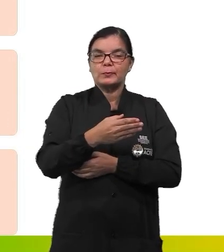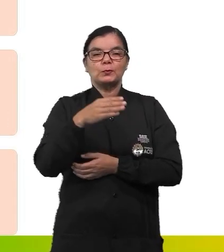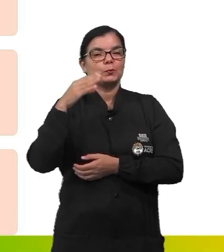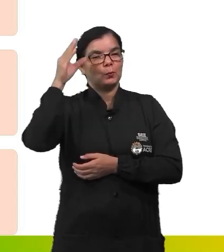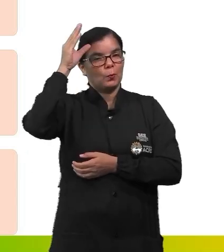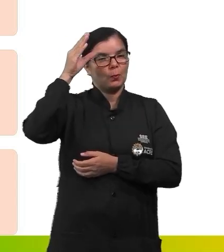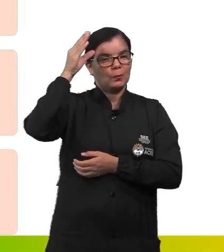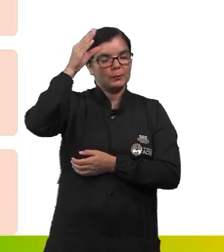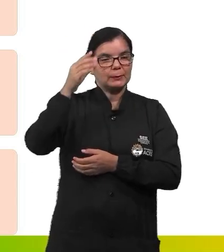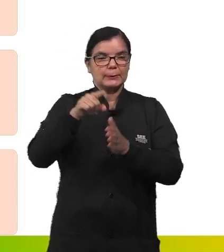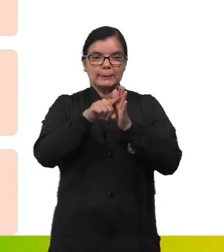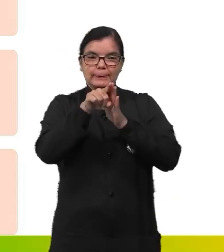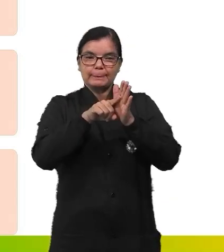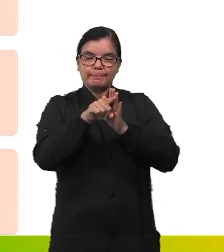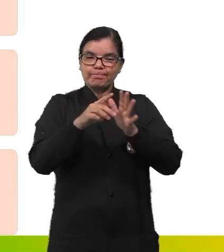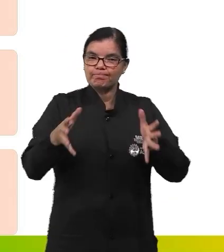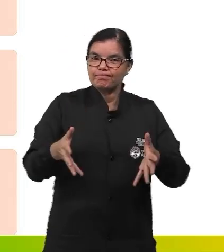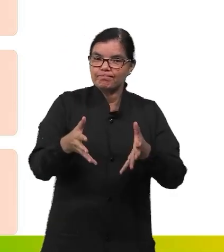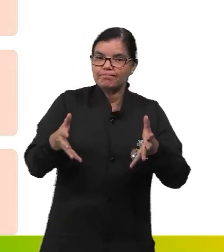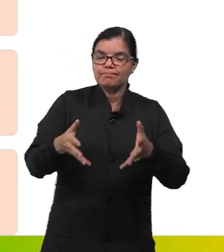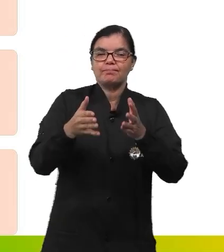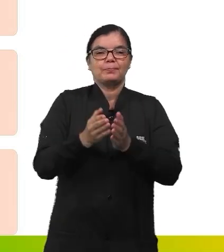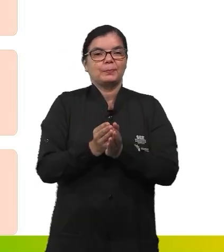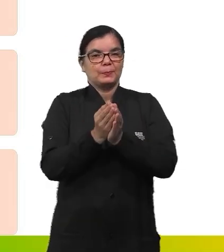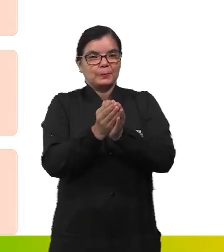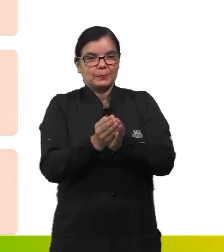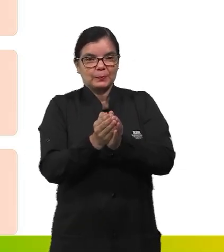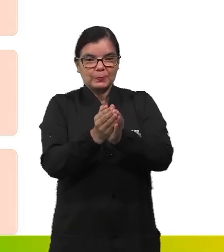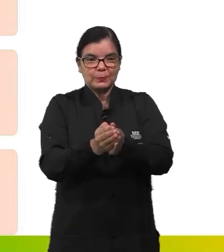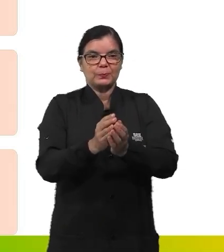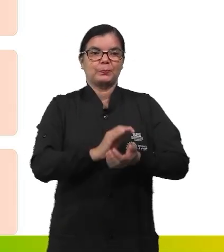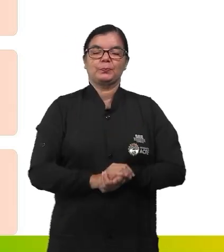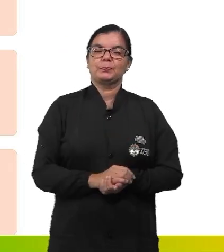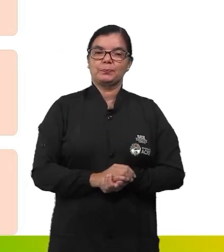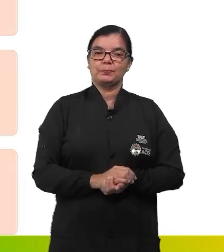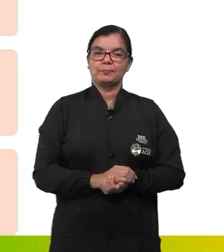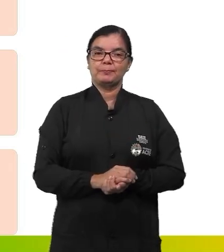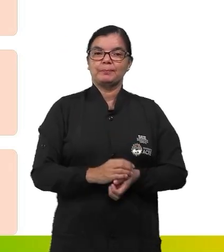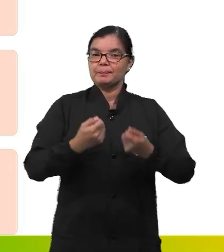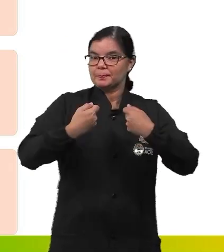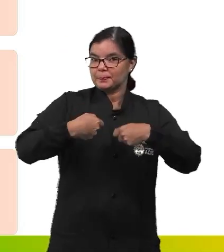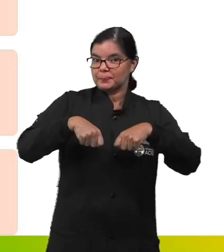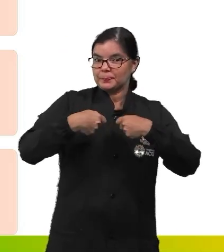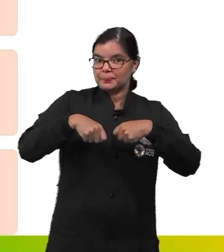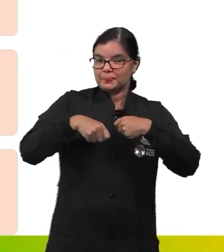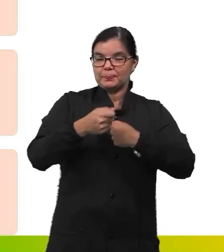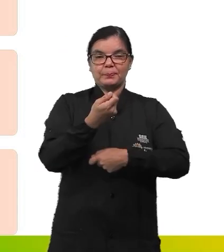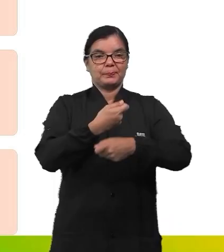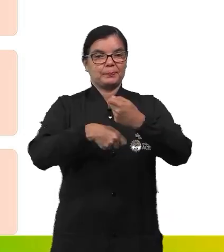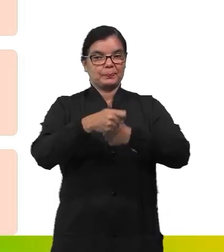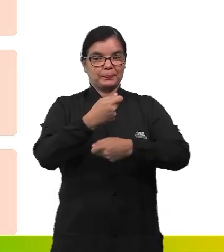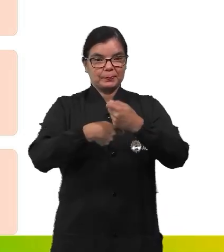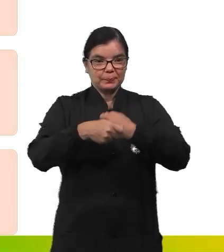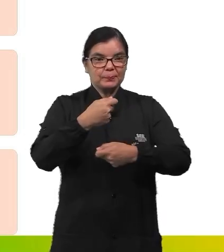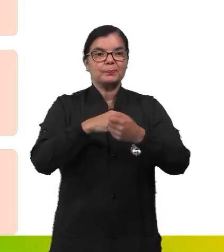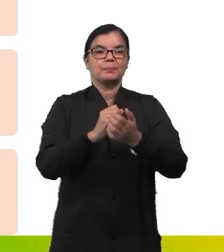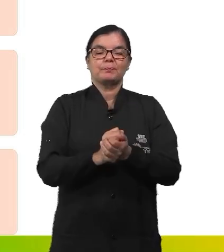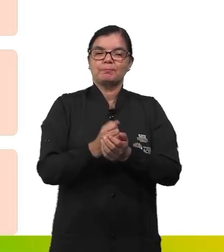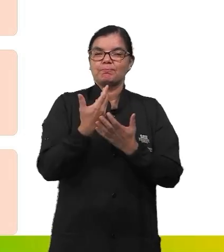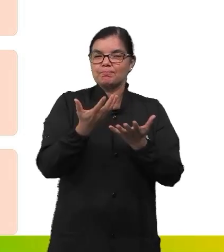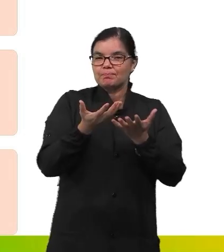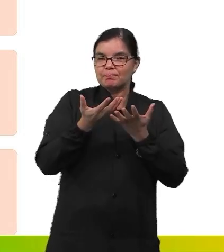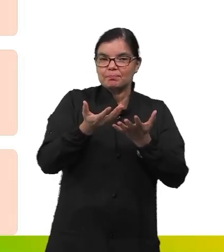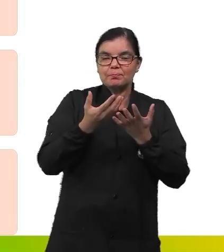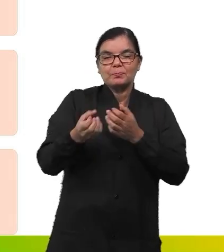científicos impulsionaram a exploração marítima. Outro contexto, necessidade econômica, a busca